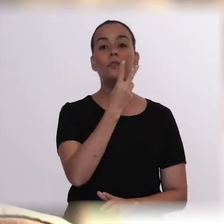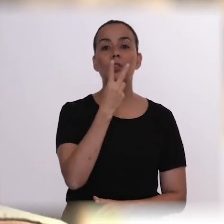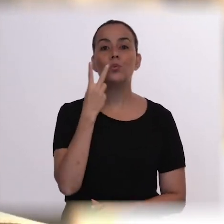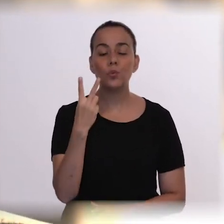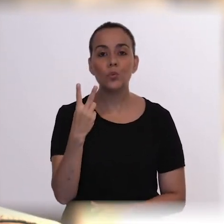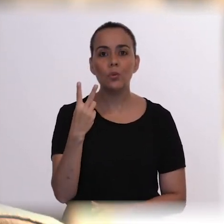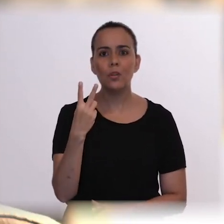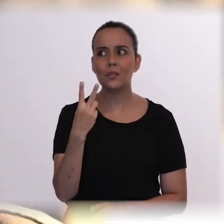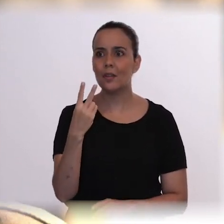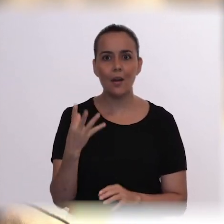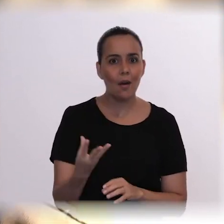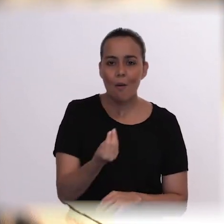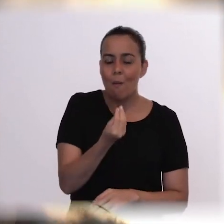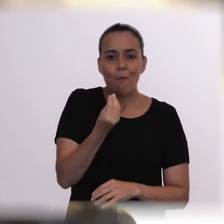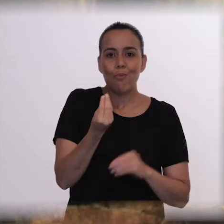Foram muitas mudanças.